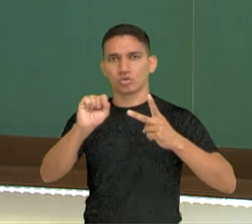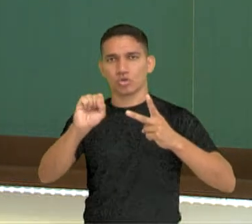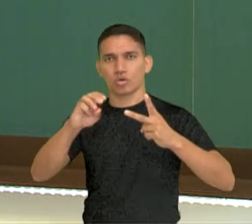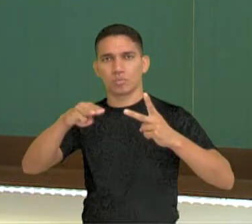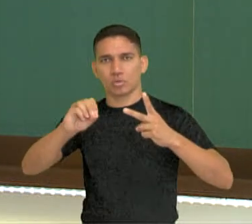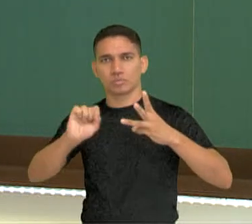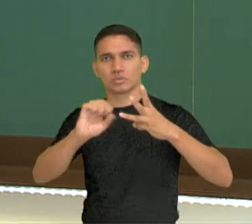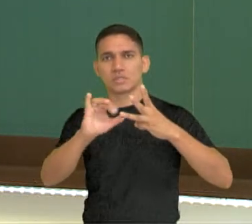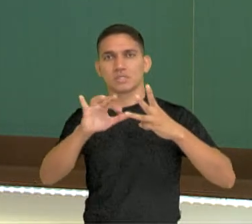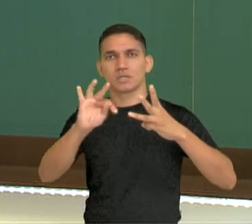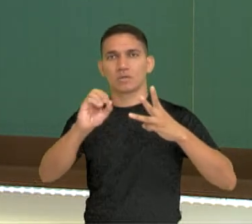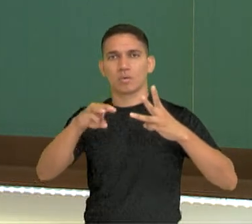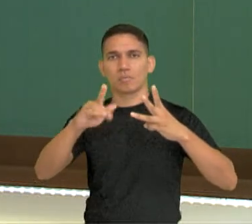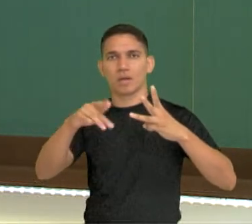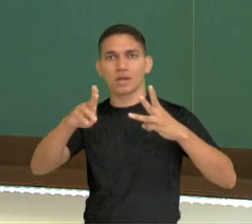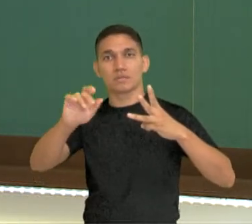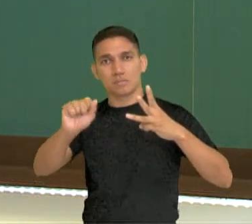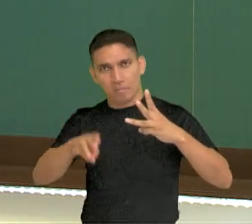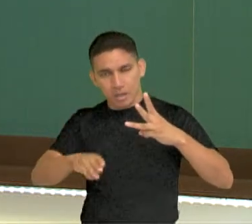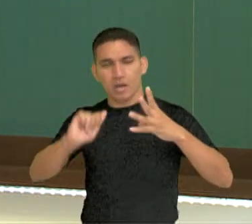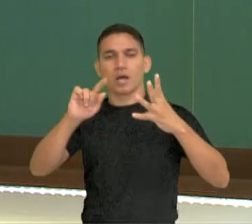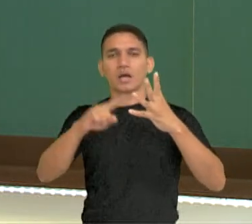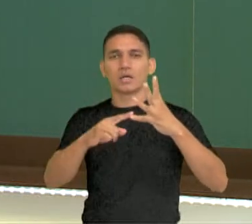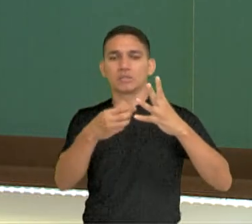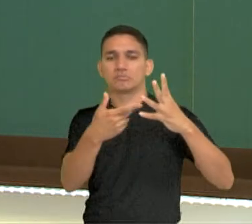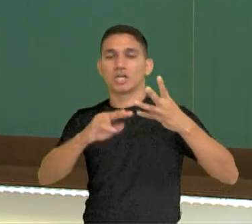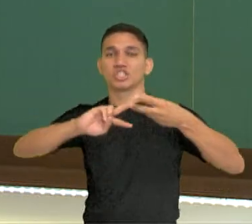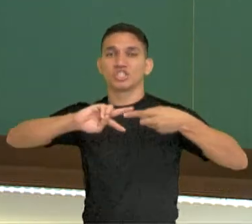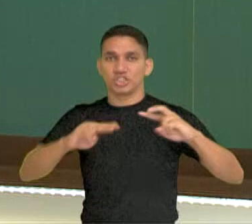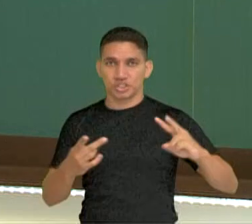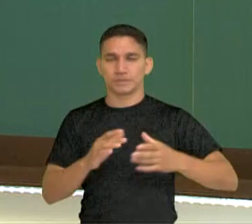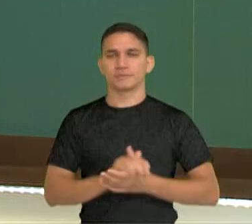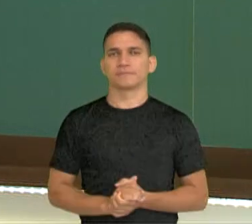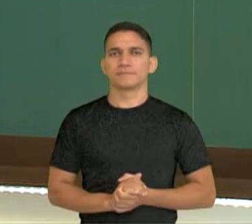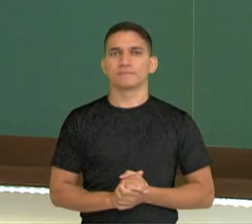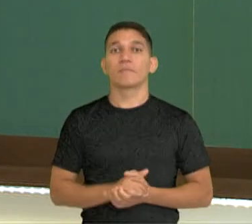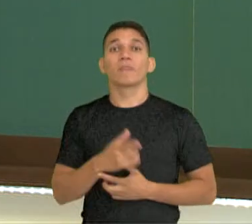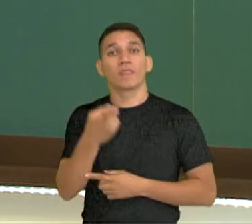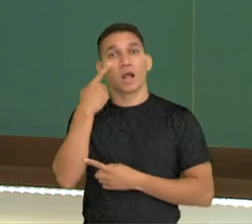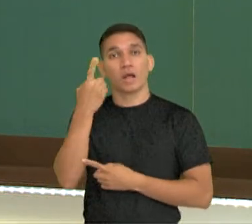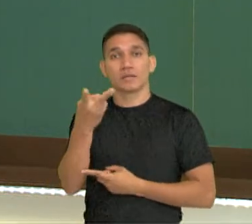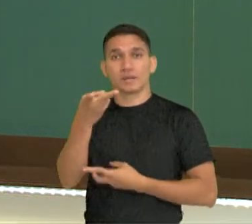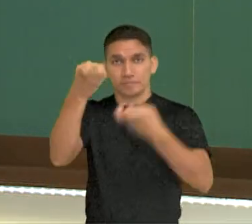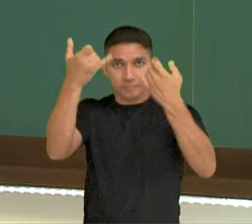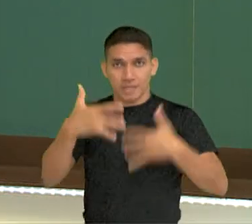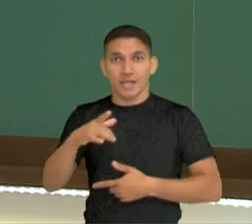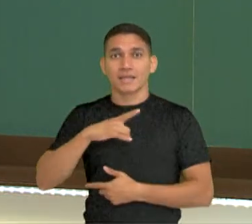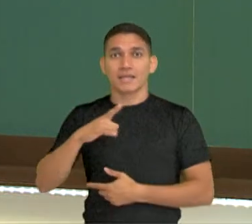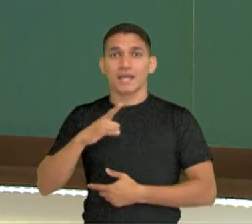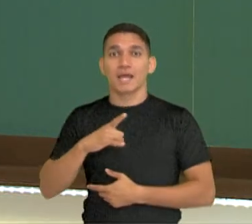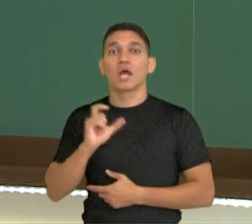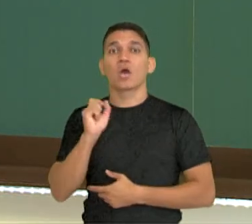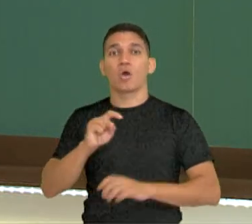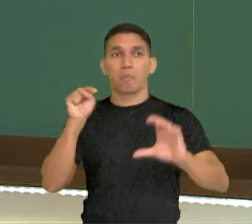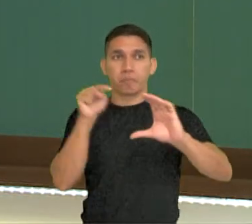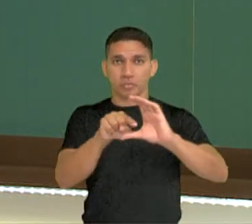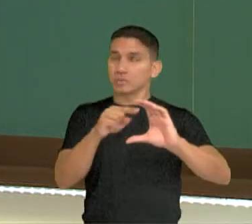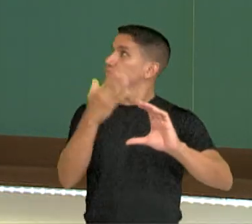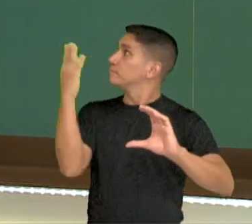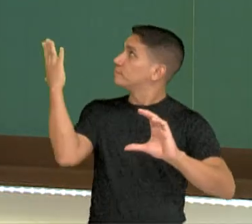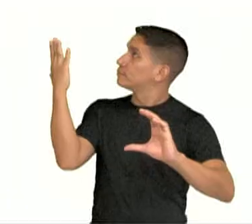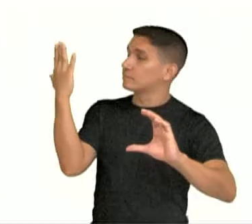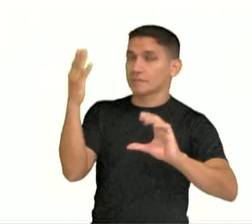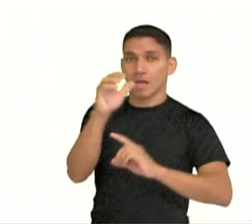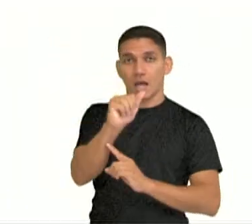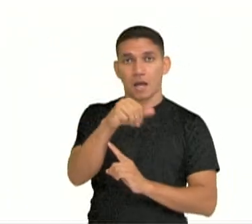e o material genético. Nós temos os exemplos, então, dos seres eucariontes, como a ameba, nessa imagem,